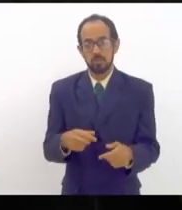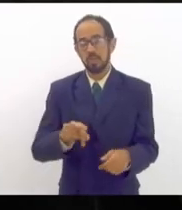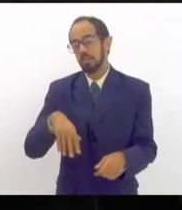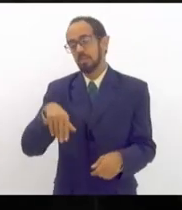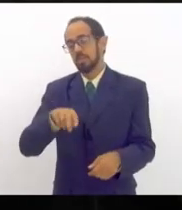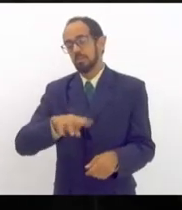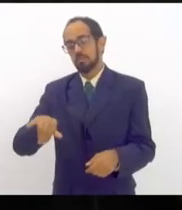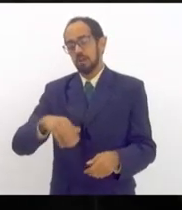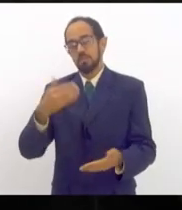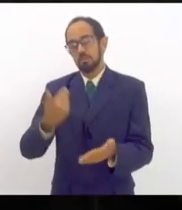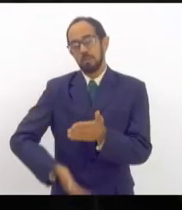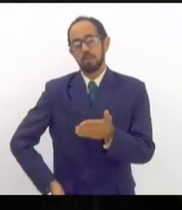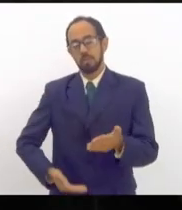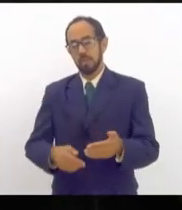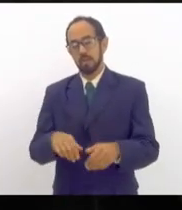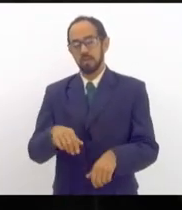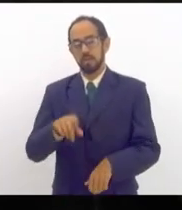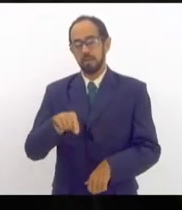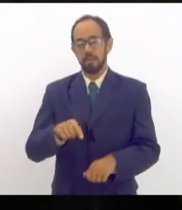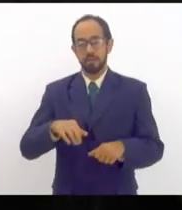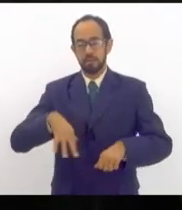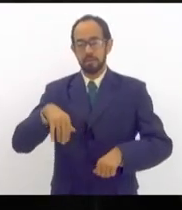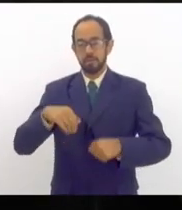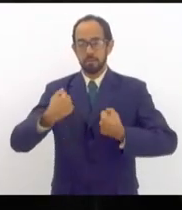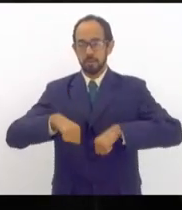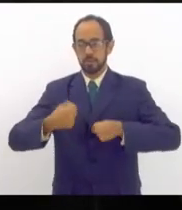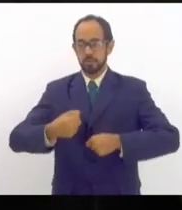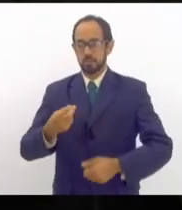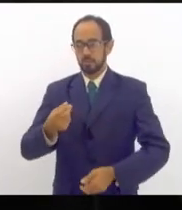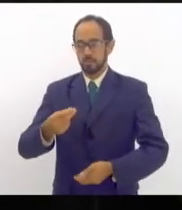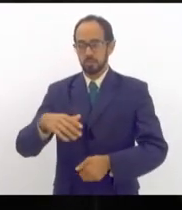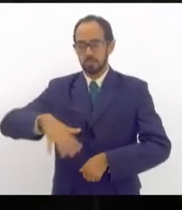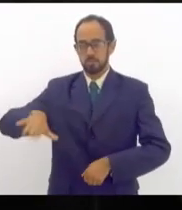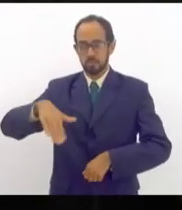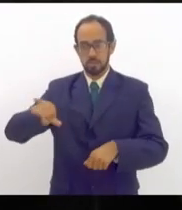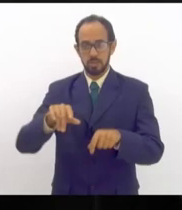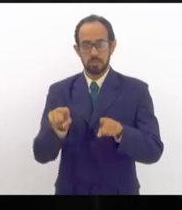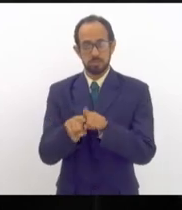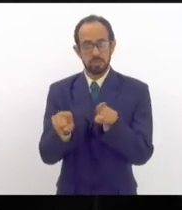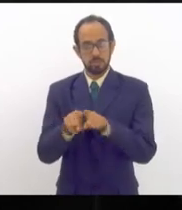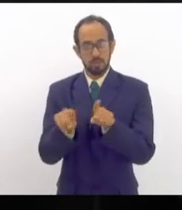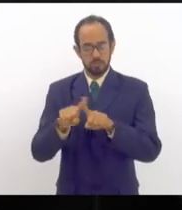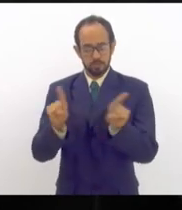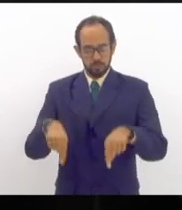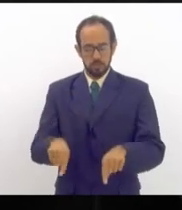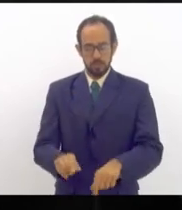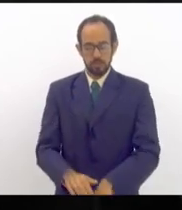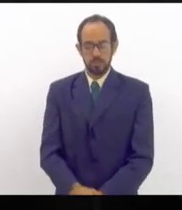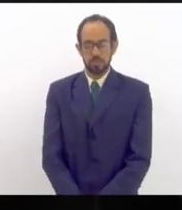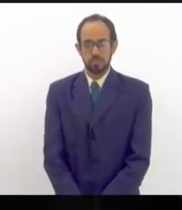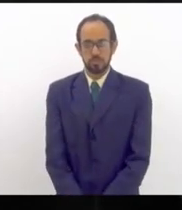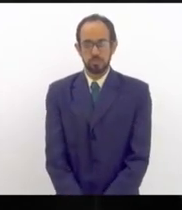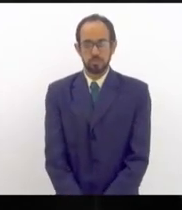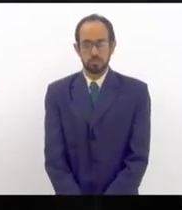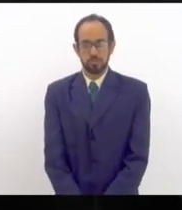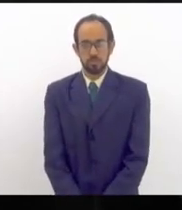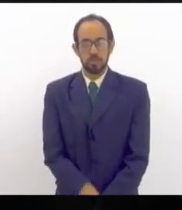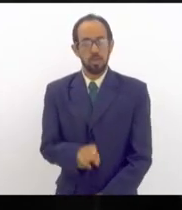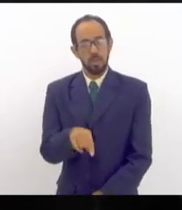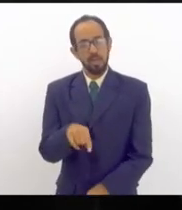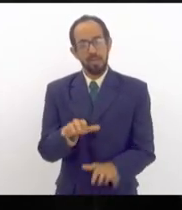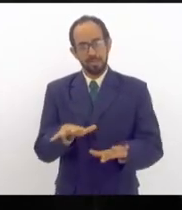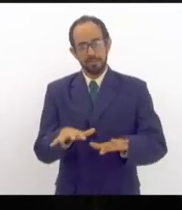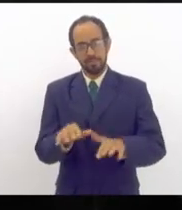quem precisa de crédito no mercado e também a classe trabalhadora Essas são as